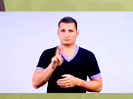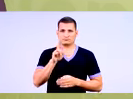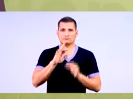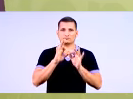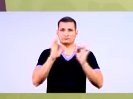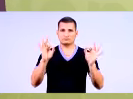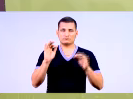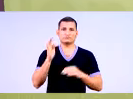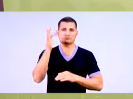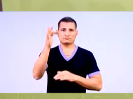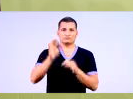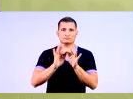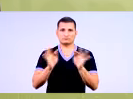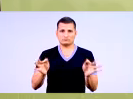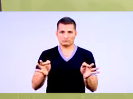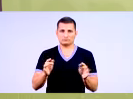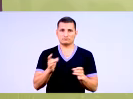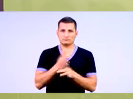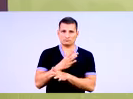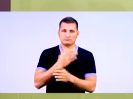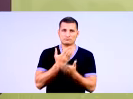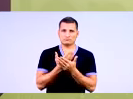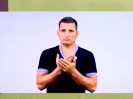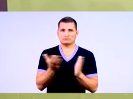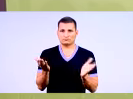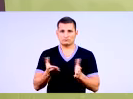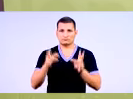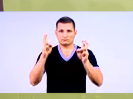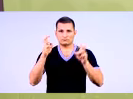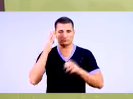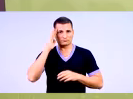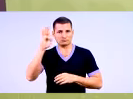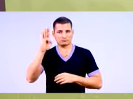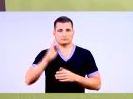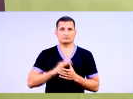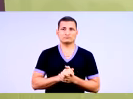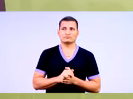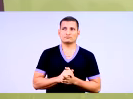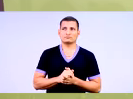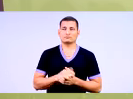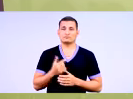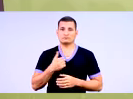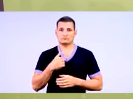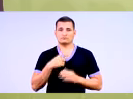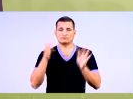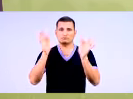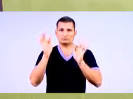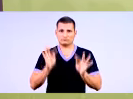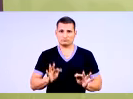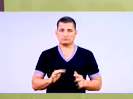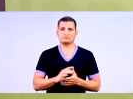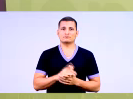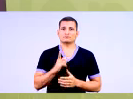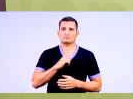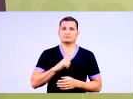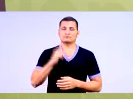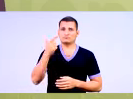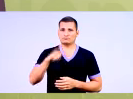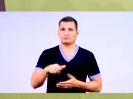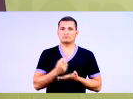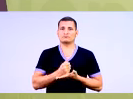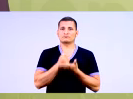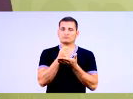frase no futuro simples para fechar a nossa aula, que foi o assunto principal. Estou muito contente por ter mais uma vez colaborado